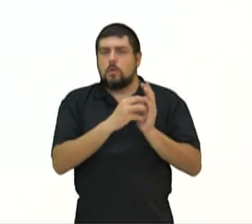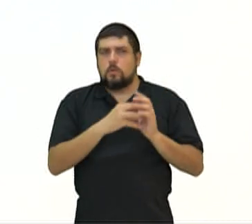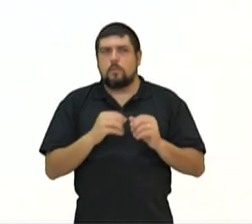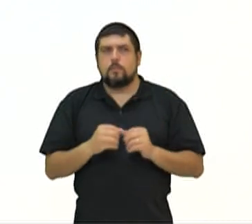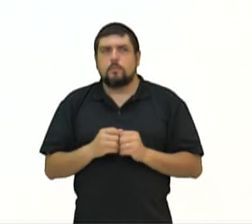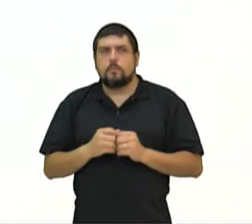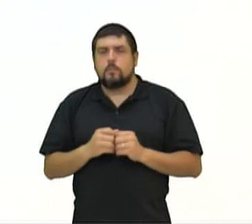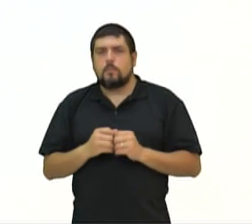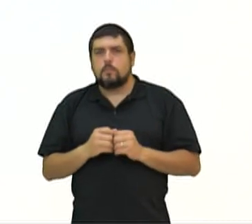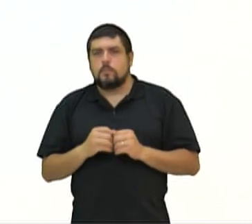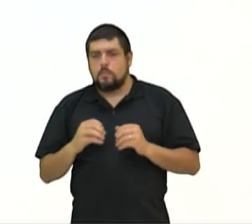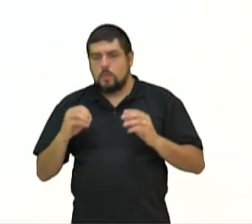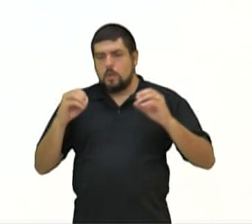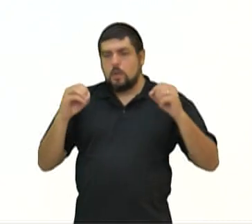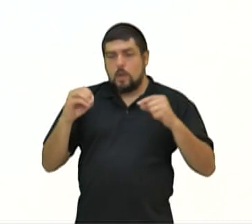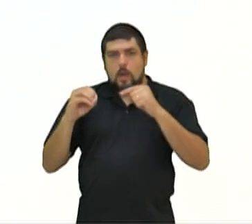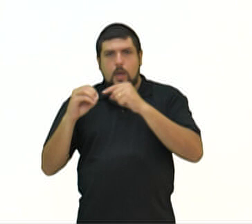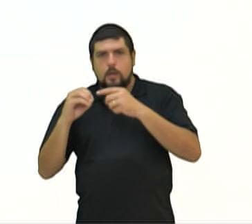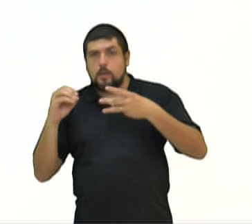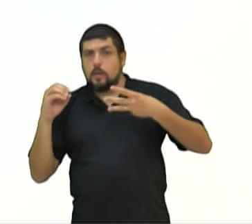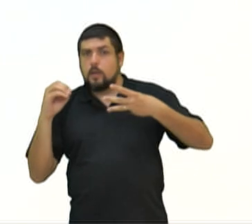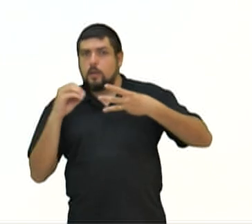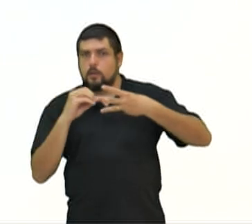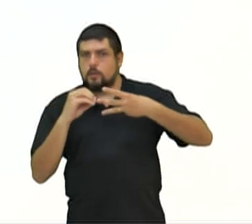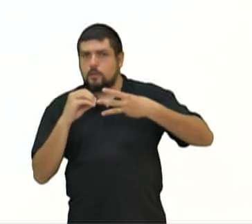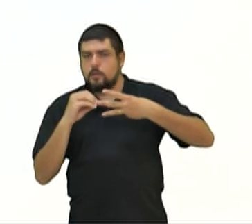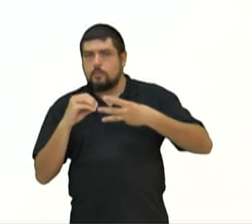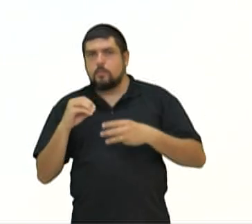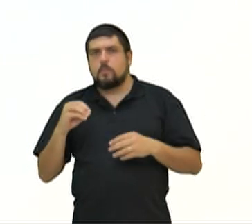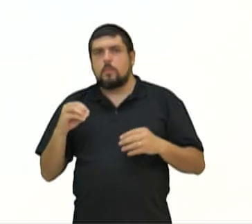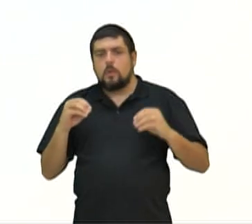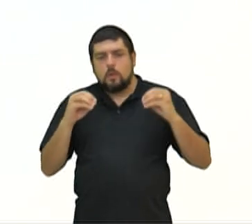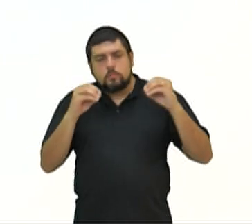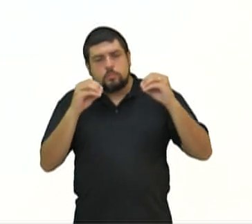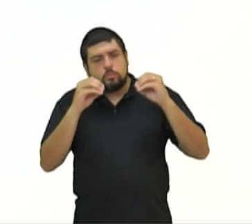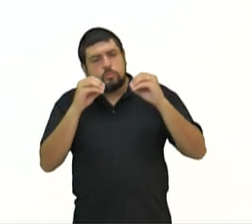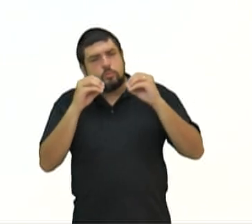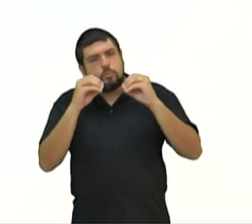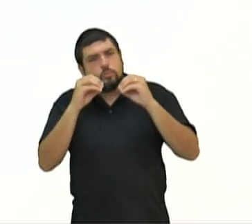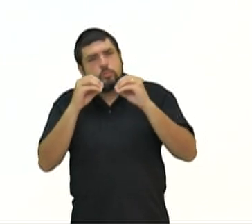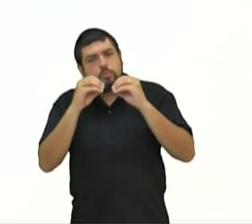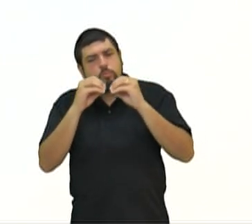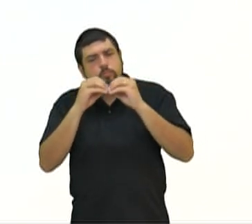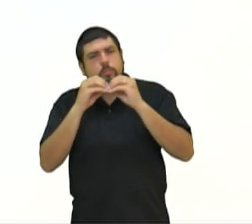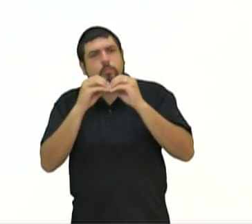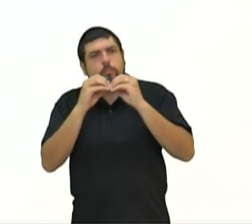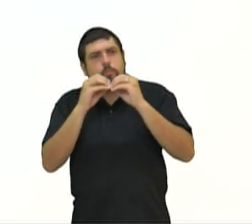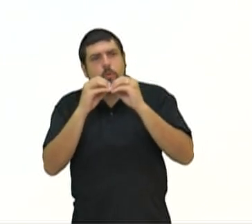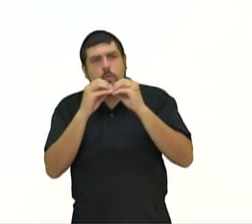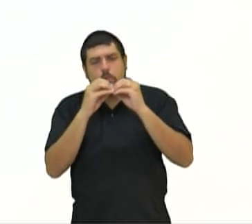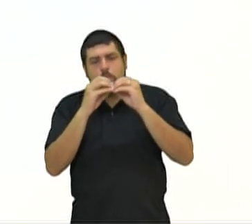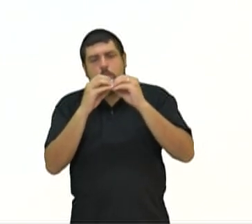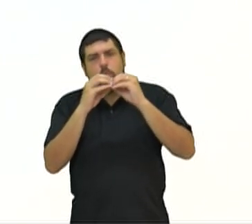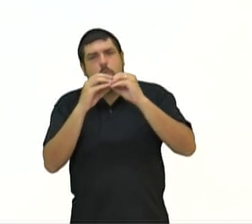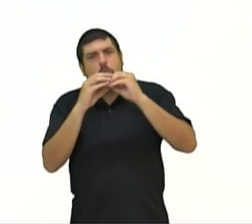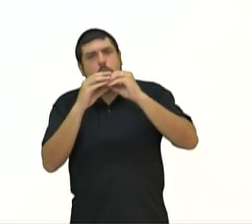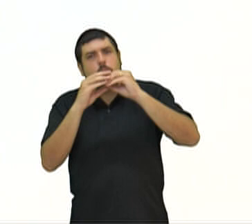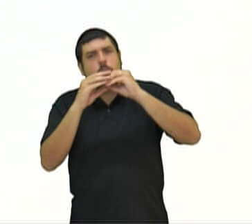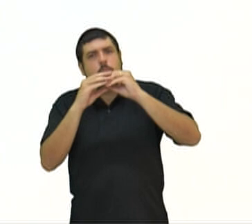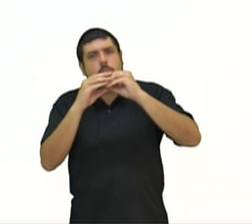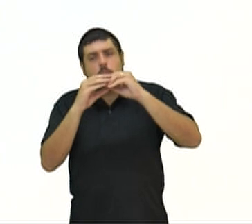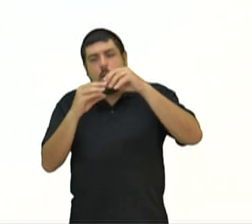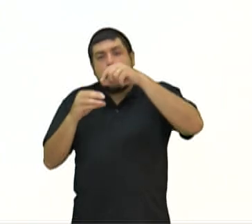a célula, tá? Então aqui são as células humanas, quando ele invade a célula, ele vai transformar a sua